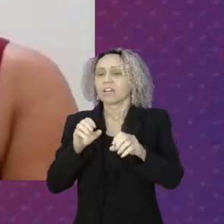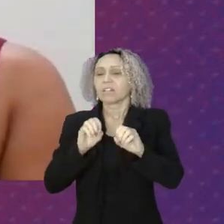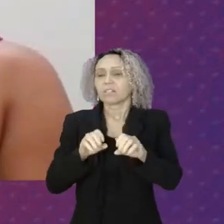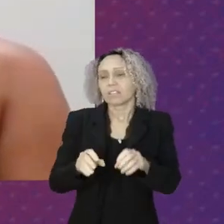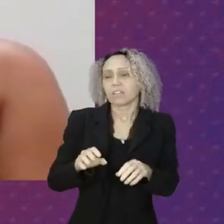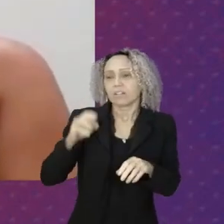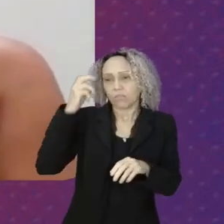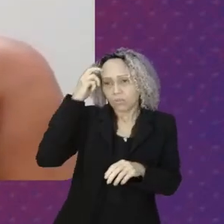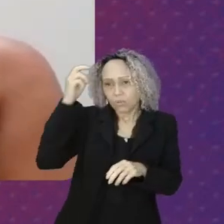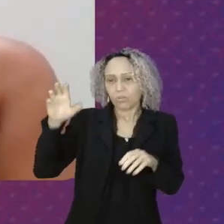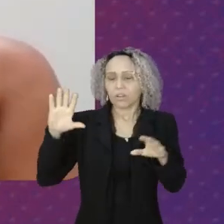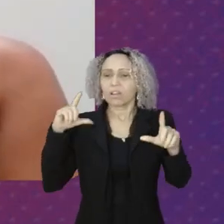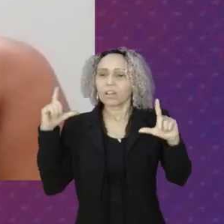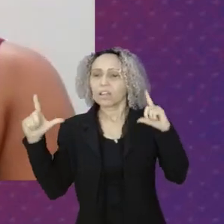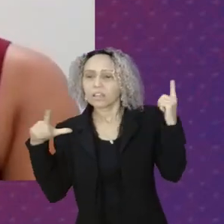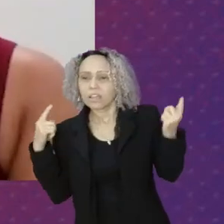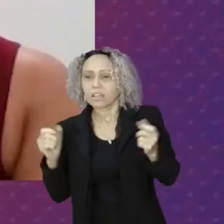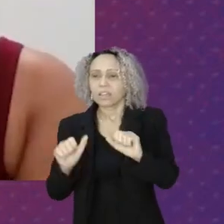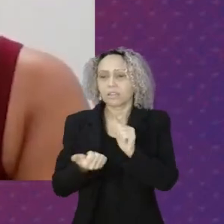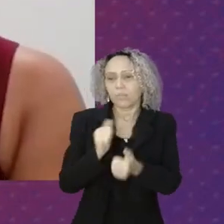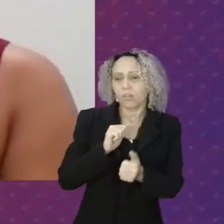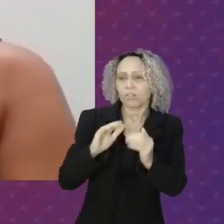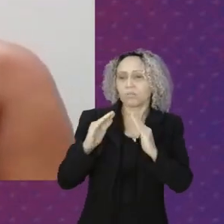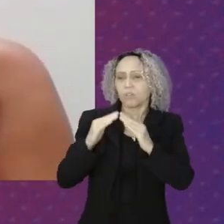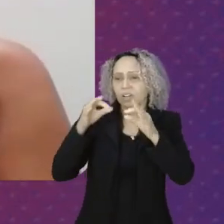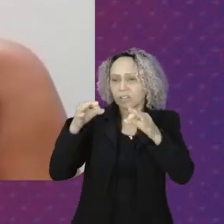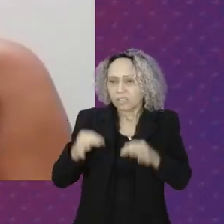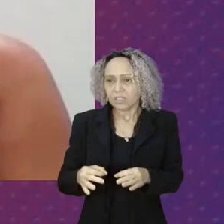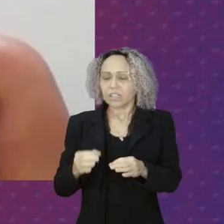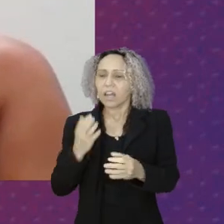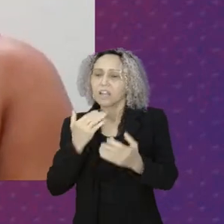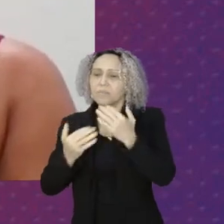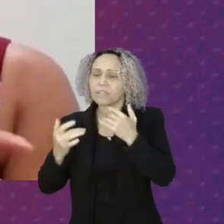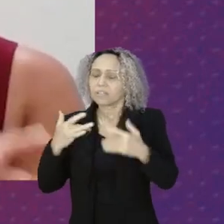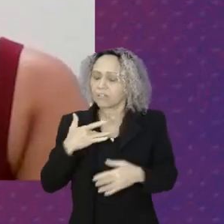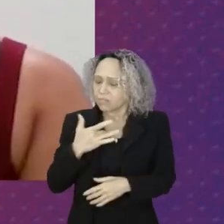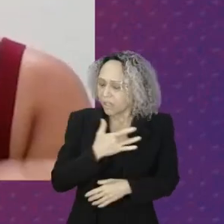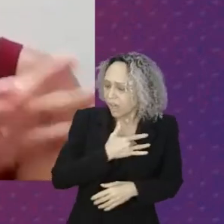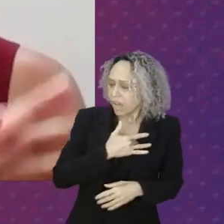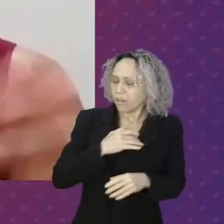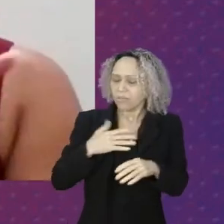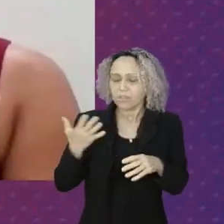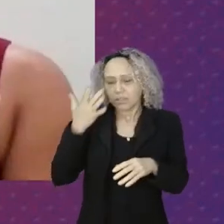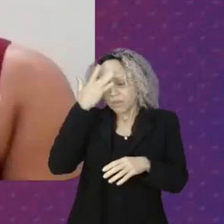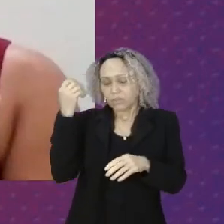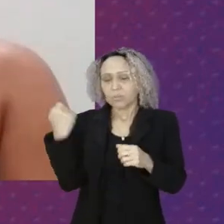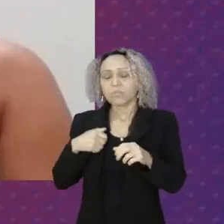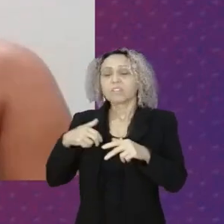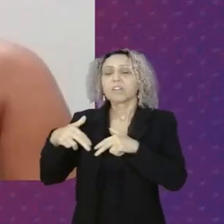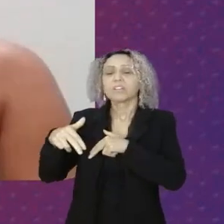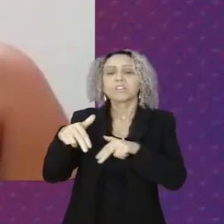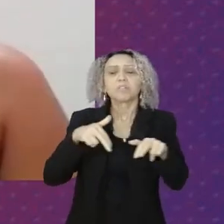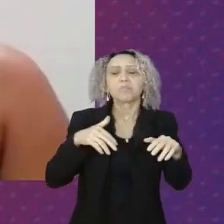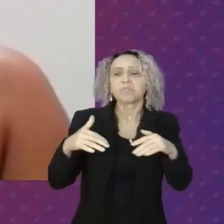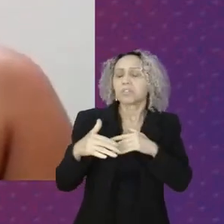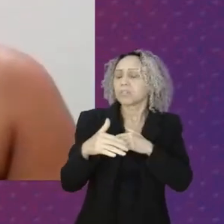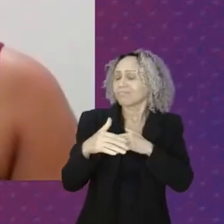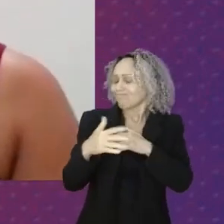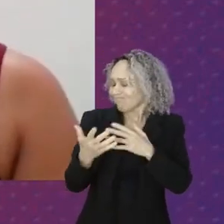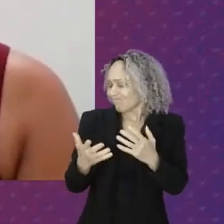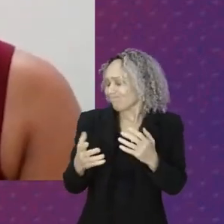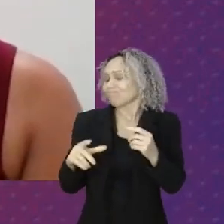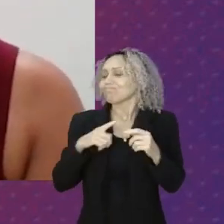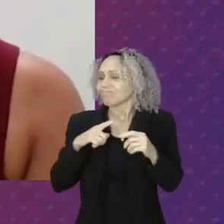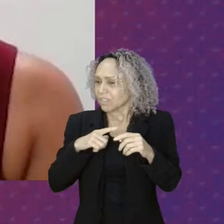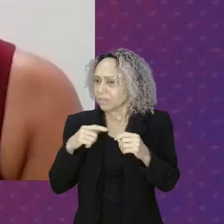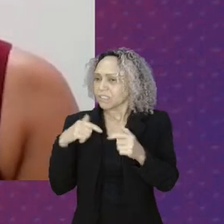moradia digna, à alimentação saudável, à mobilidade, o emprego, né? Todos esses conjuntos de